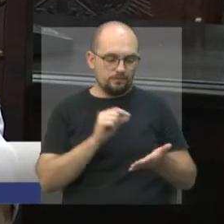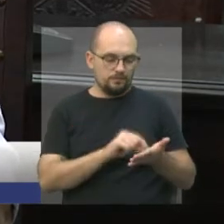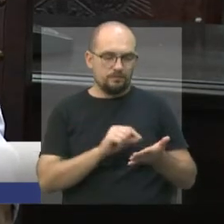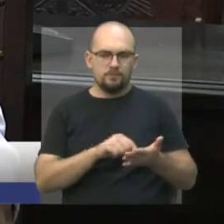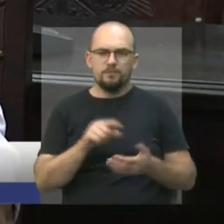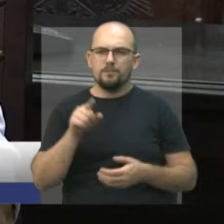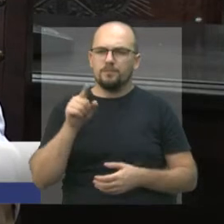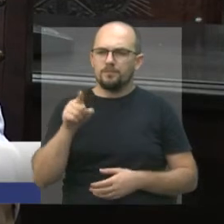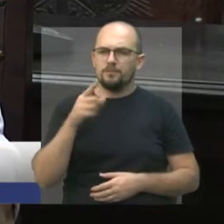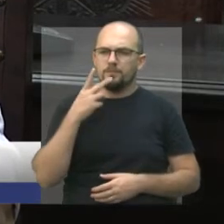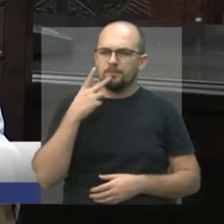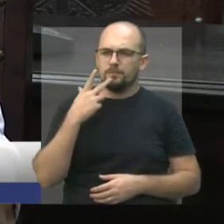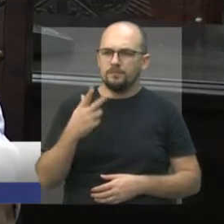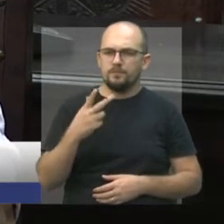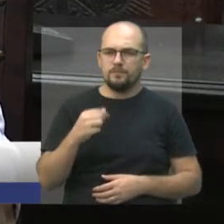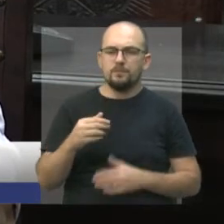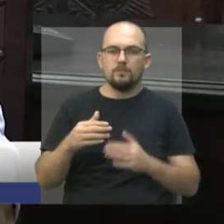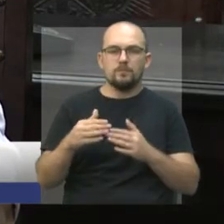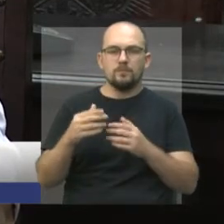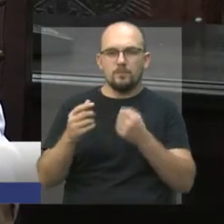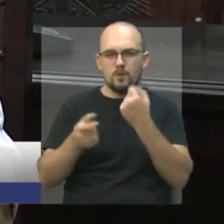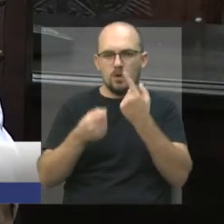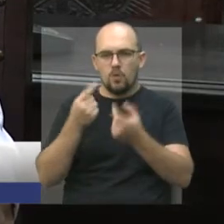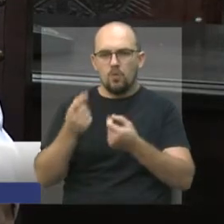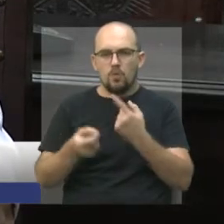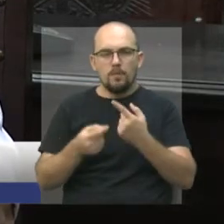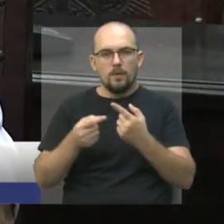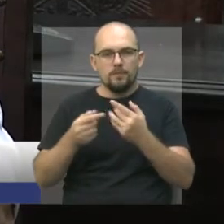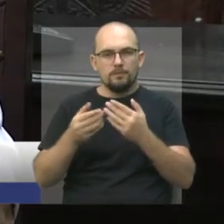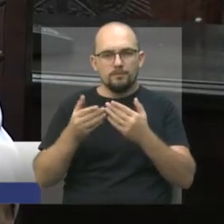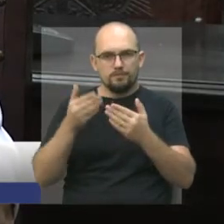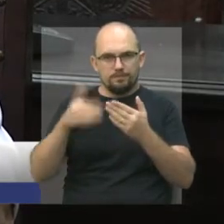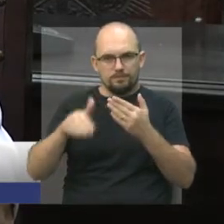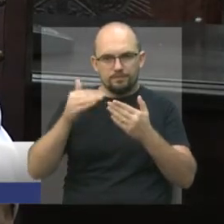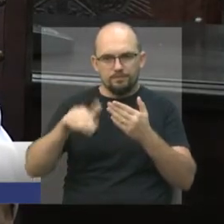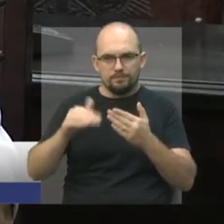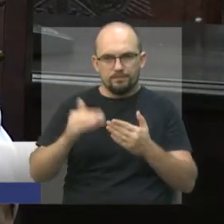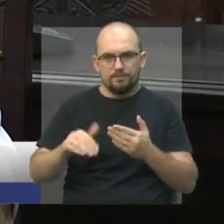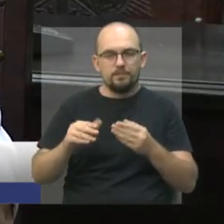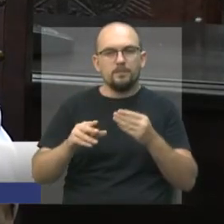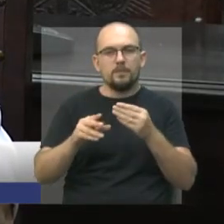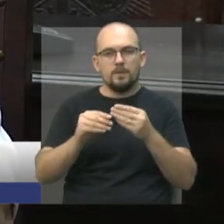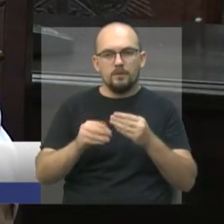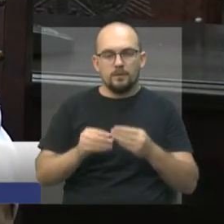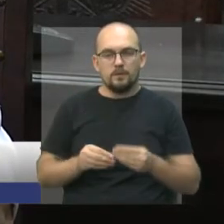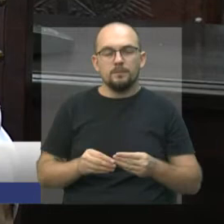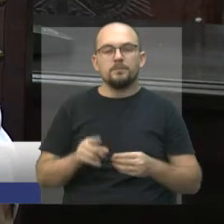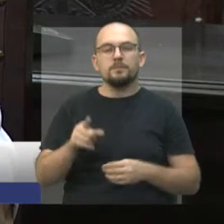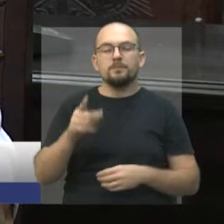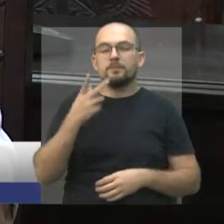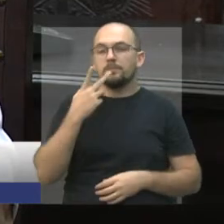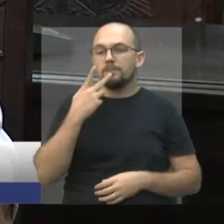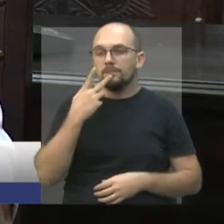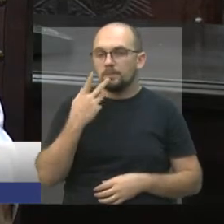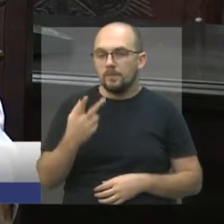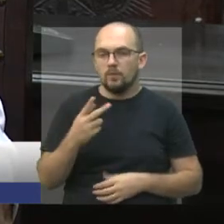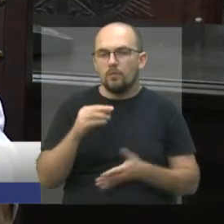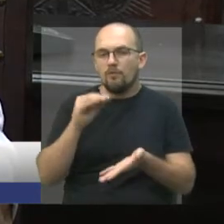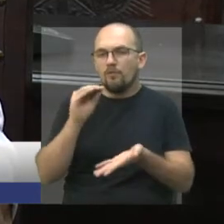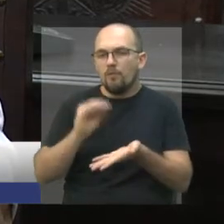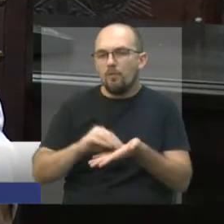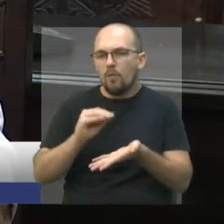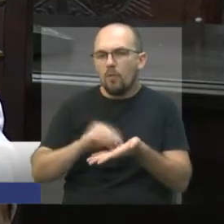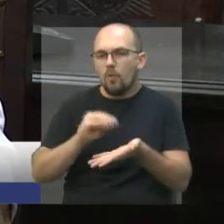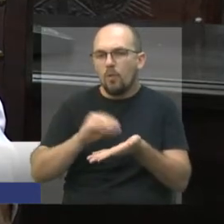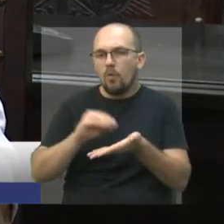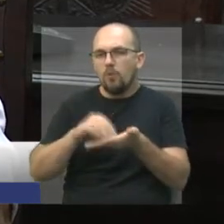ao rejeitar algumas emendas, o senhor informa que está faltando